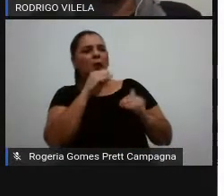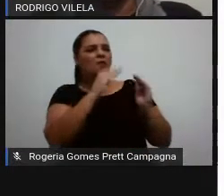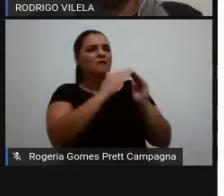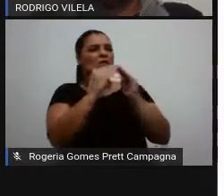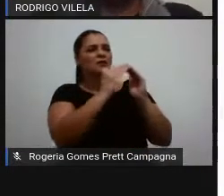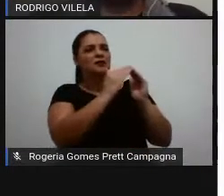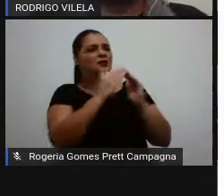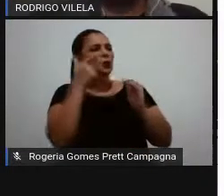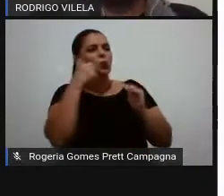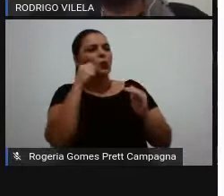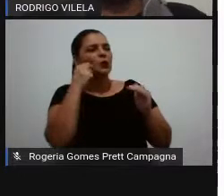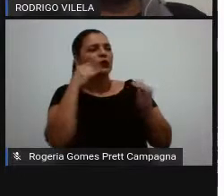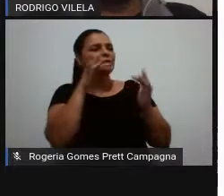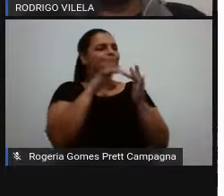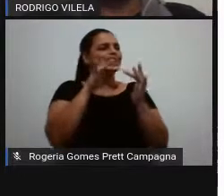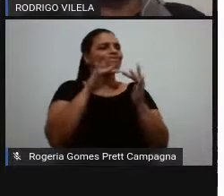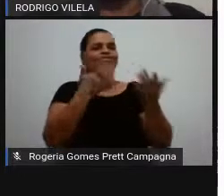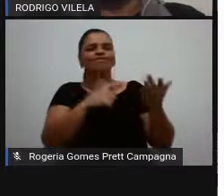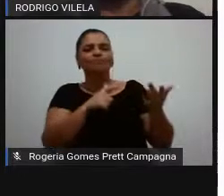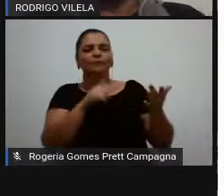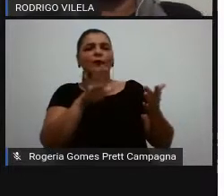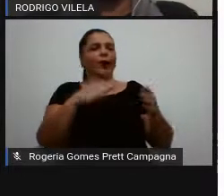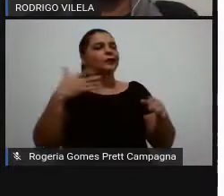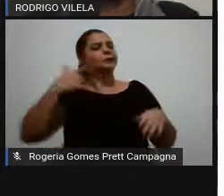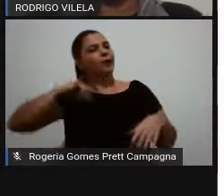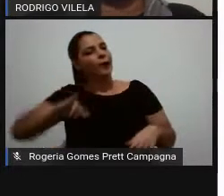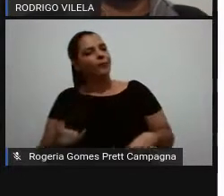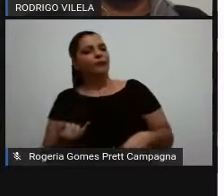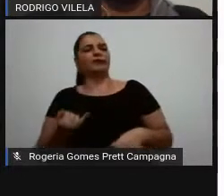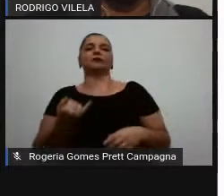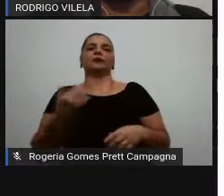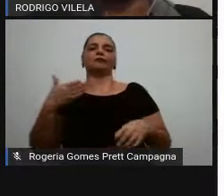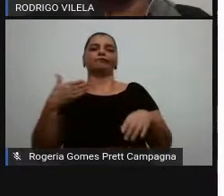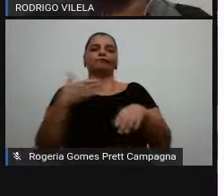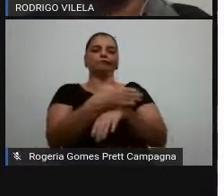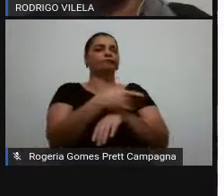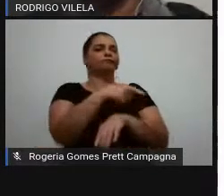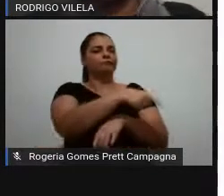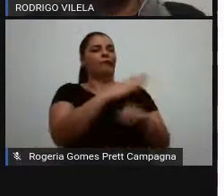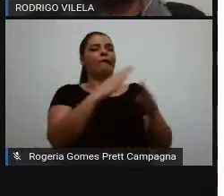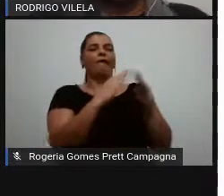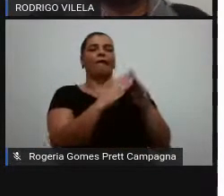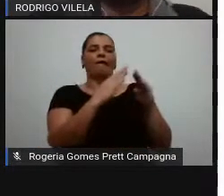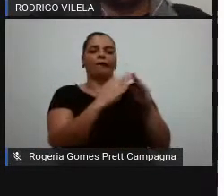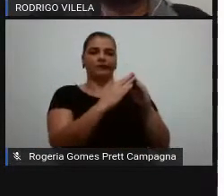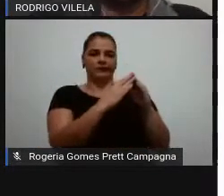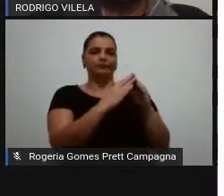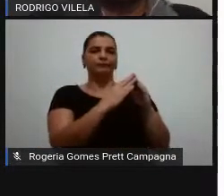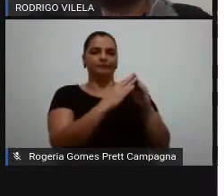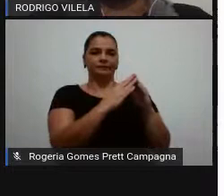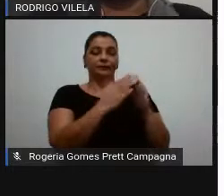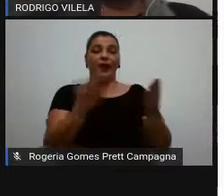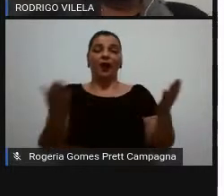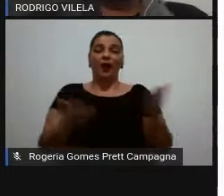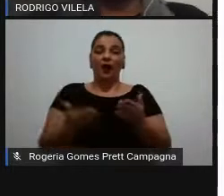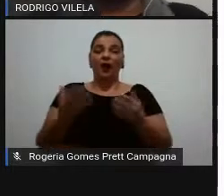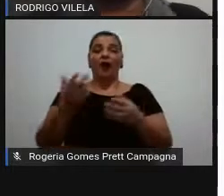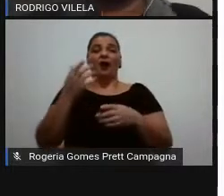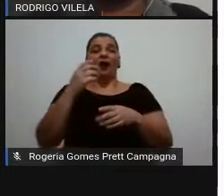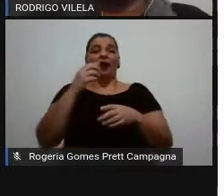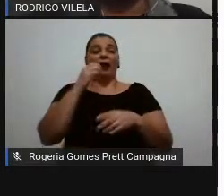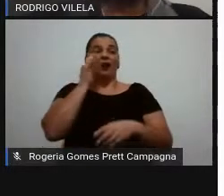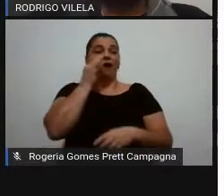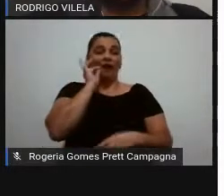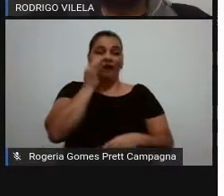menino mora, e aí foi uma forma da gente conseguir alcançar. Nós estamos em plena a colheita do café, isso é muito